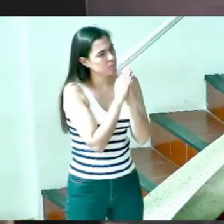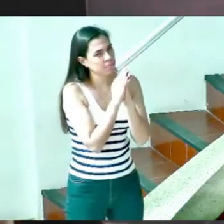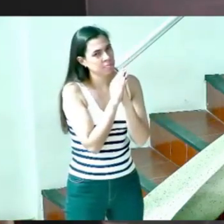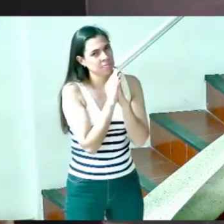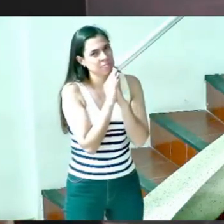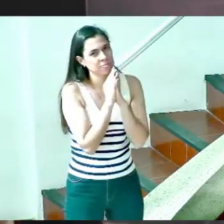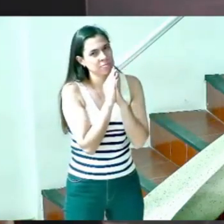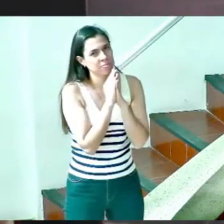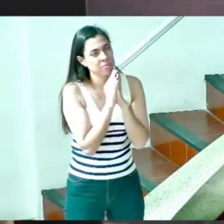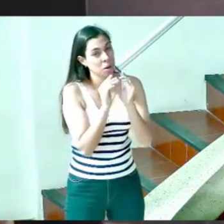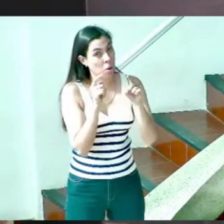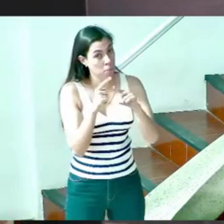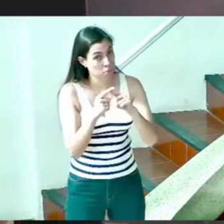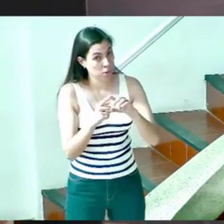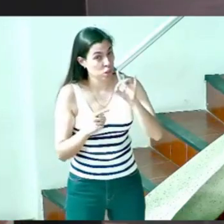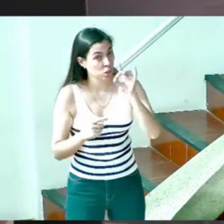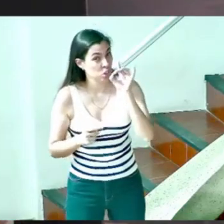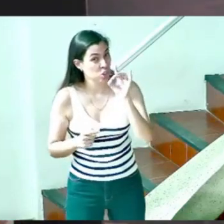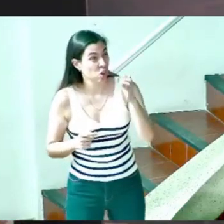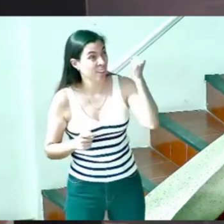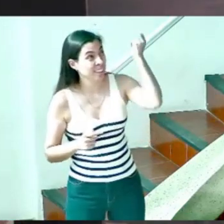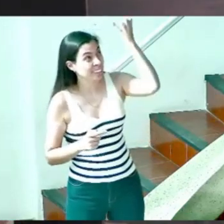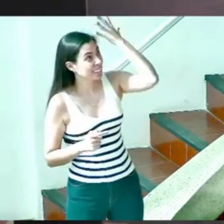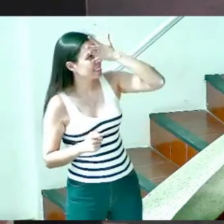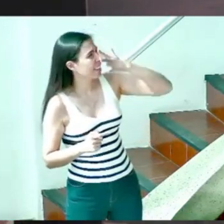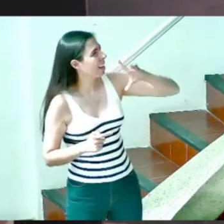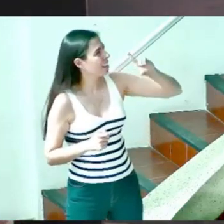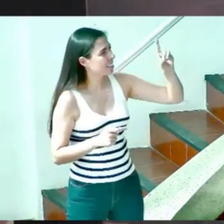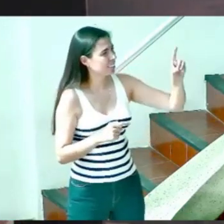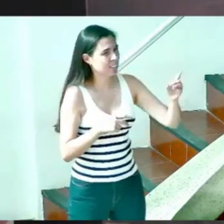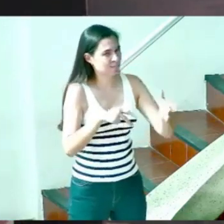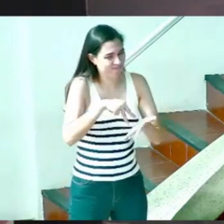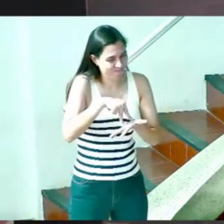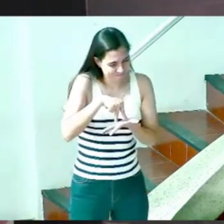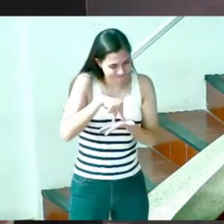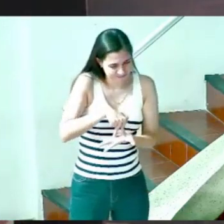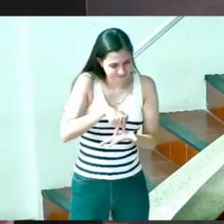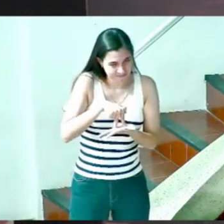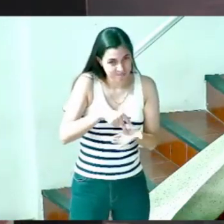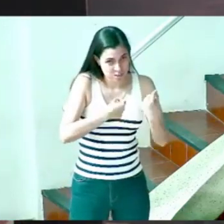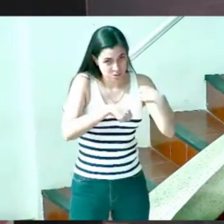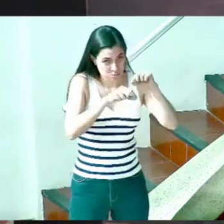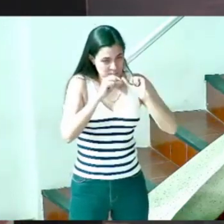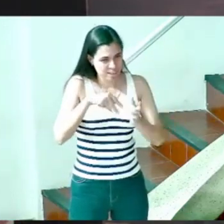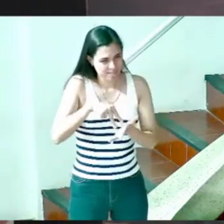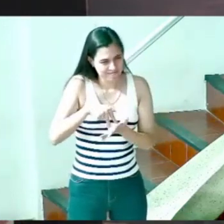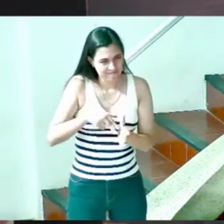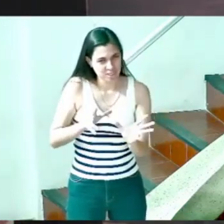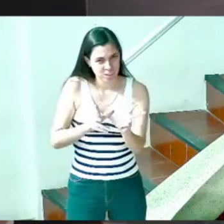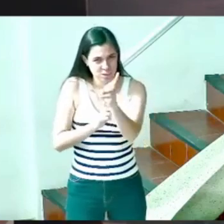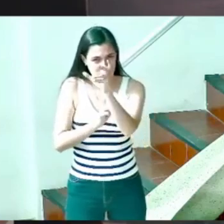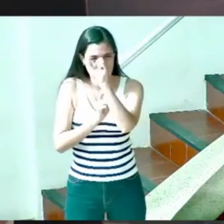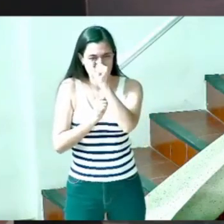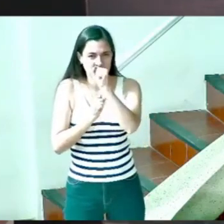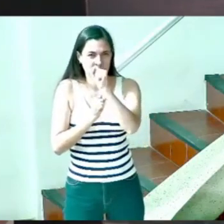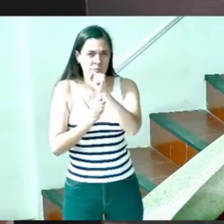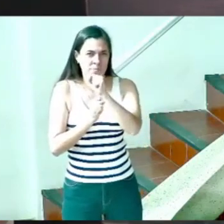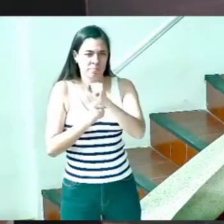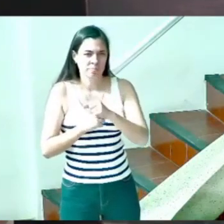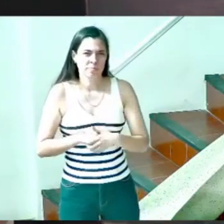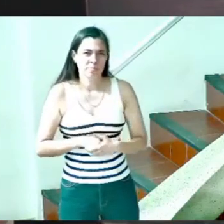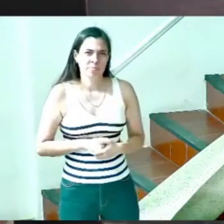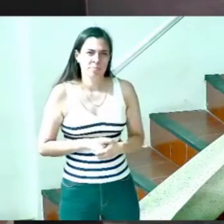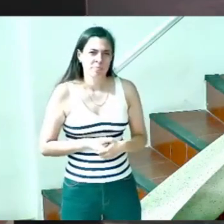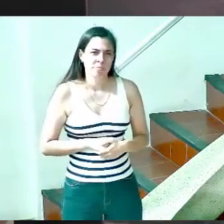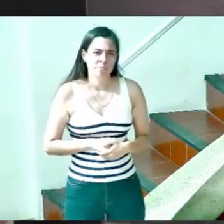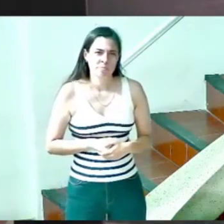pé. Sem a graça de Deus, sem a sabedoria do alto, sem a presença de Cristo,